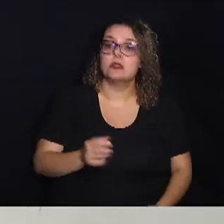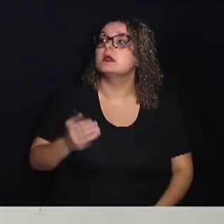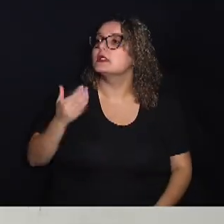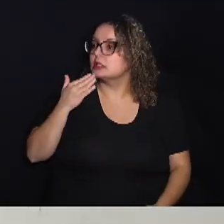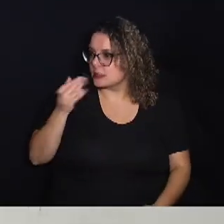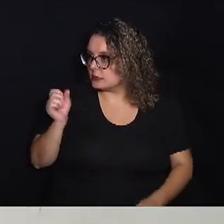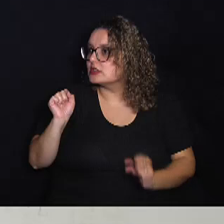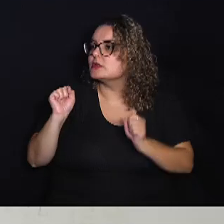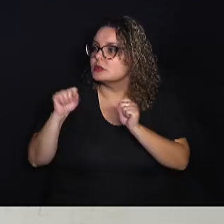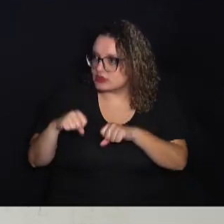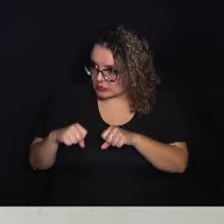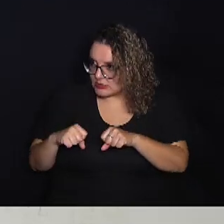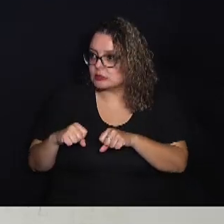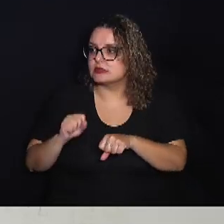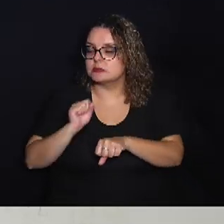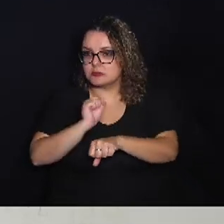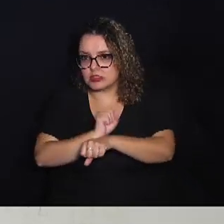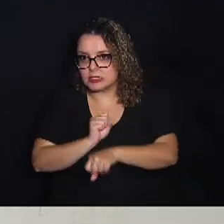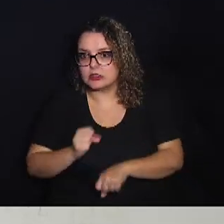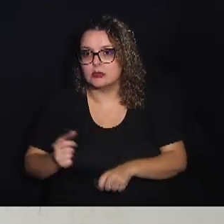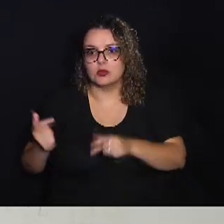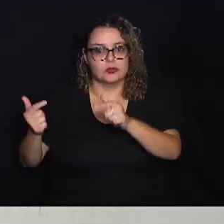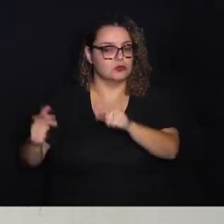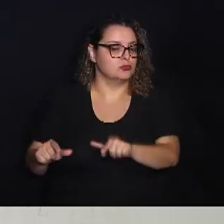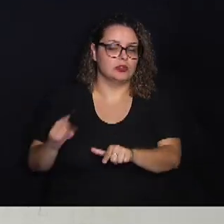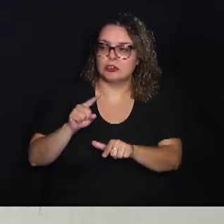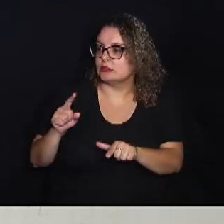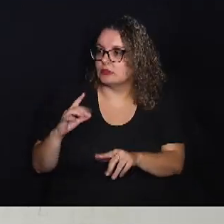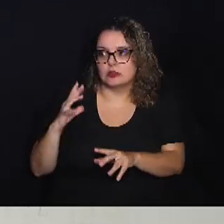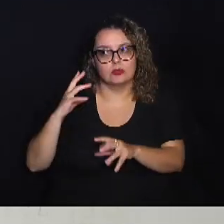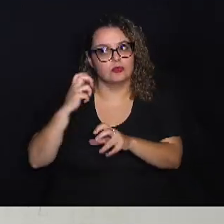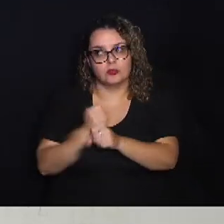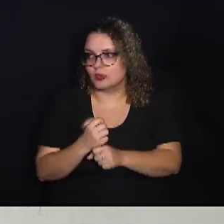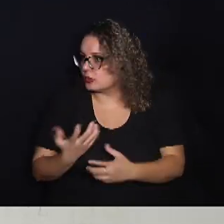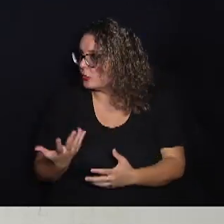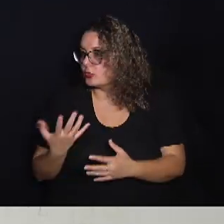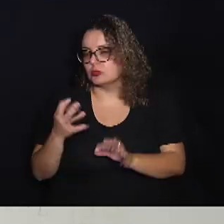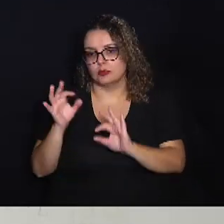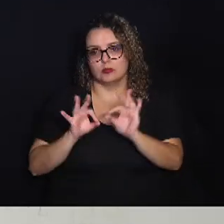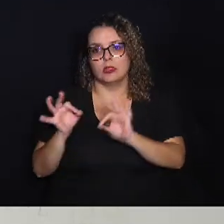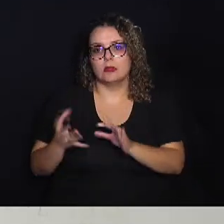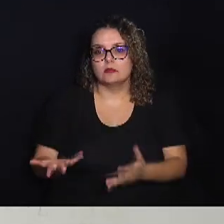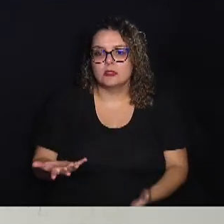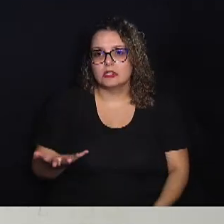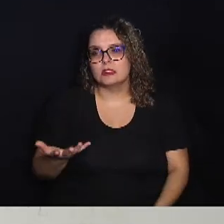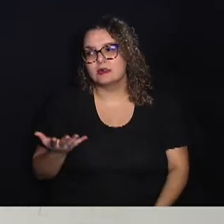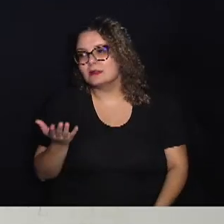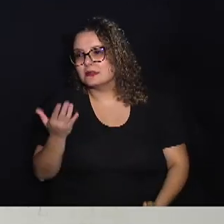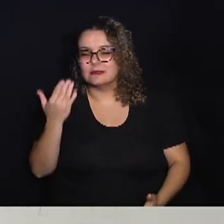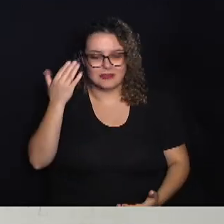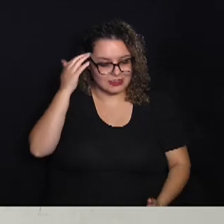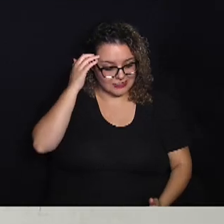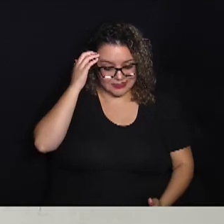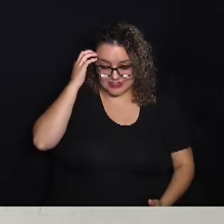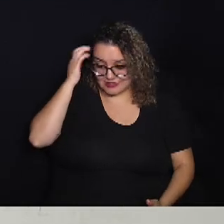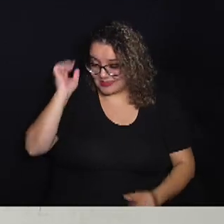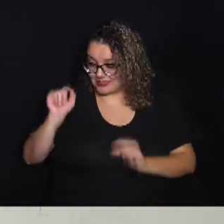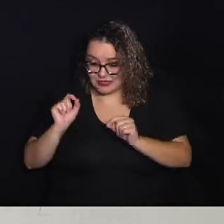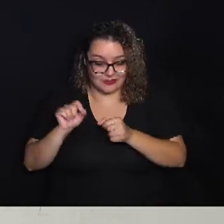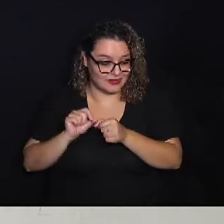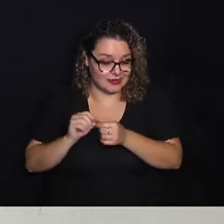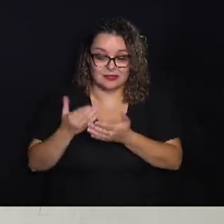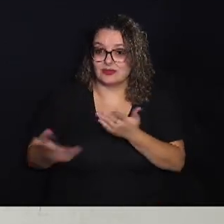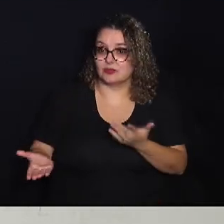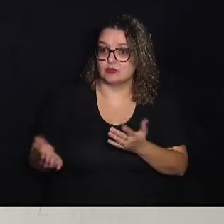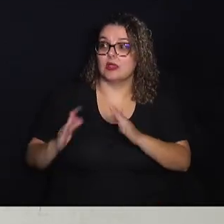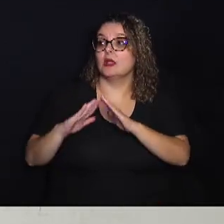os estabelecimentos ainda não estão totalmente preparados, então eles ainda ficam meio perdidos no que fazer. A escola